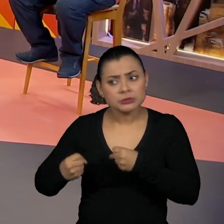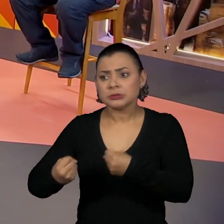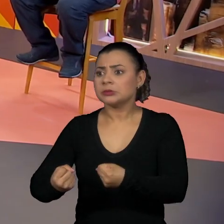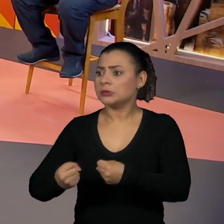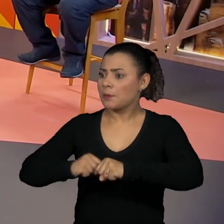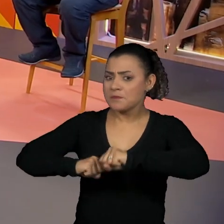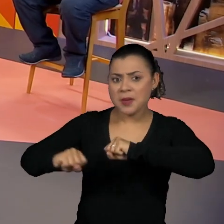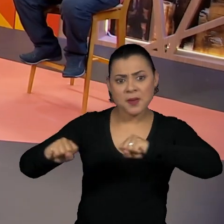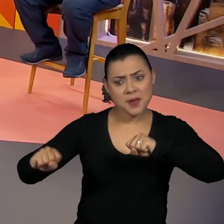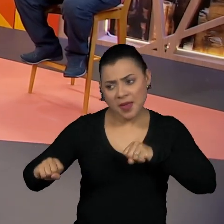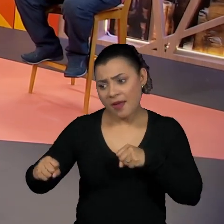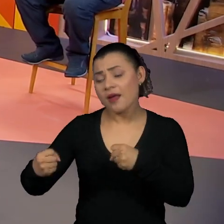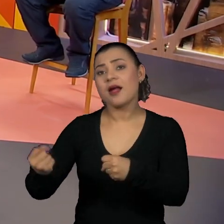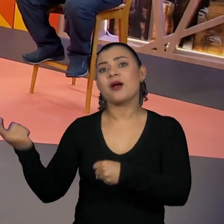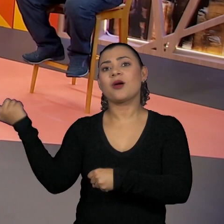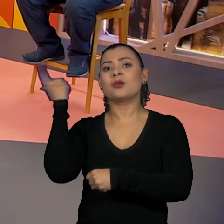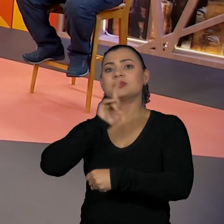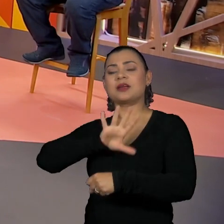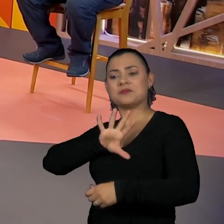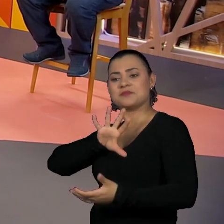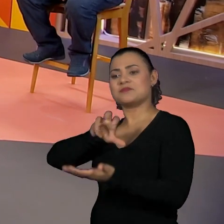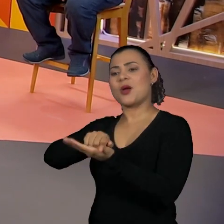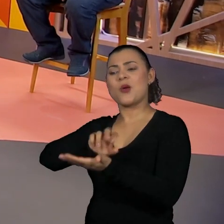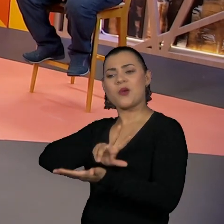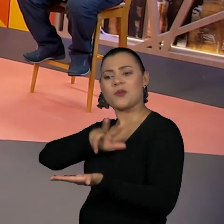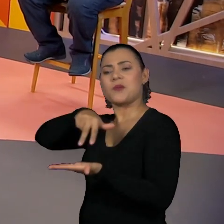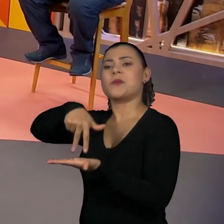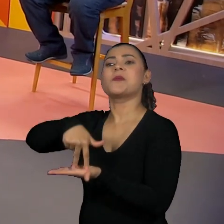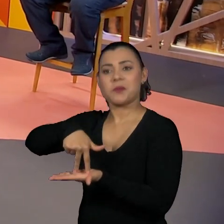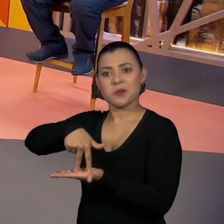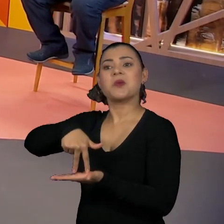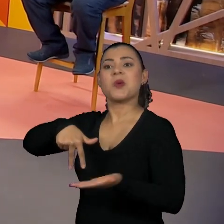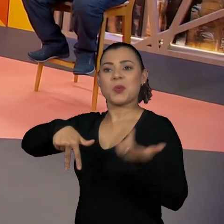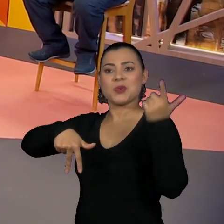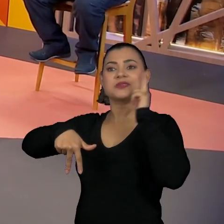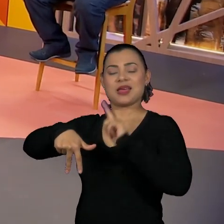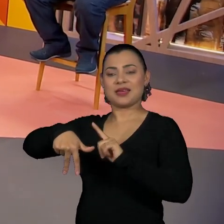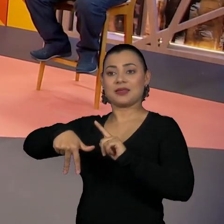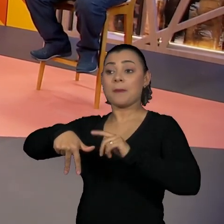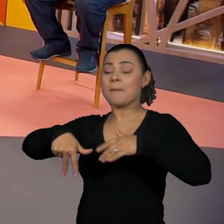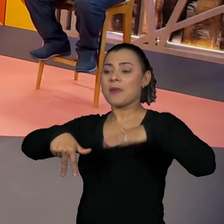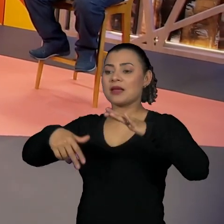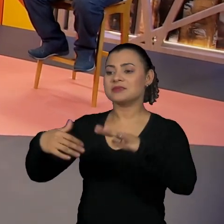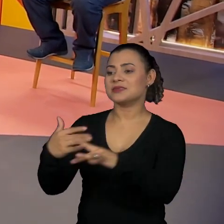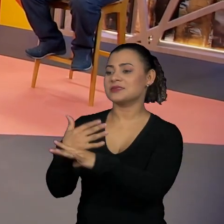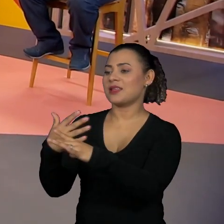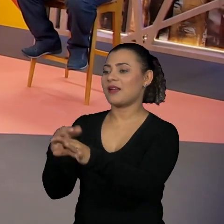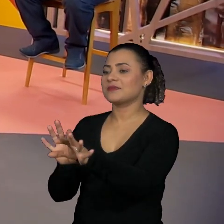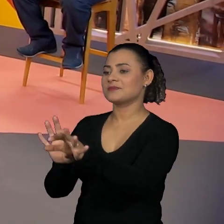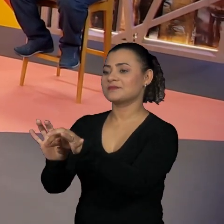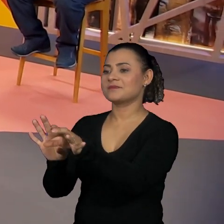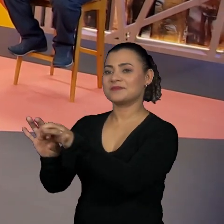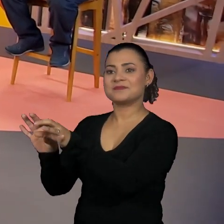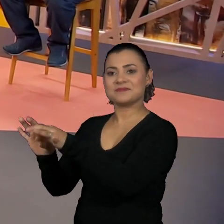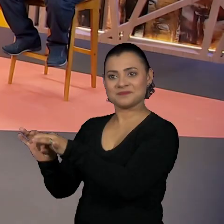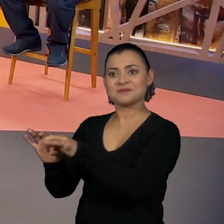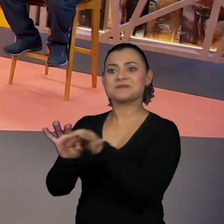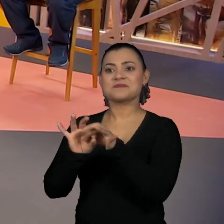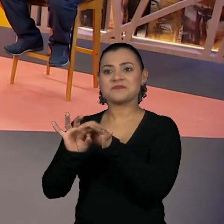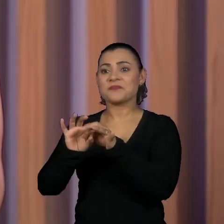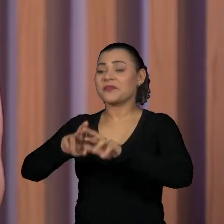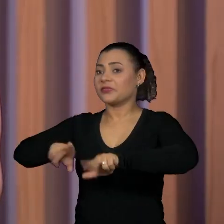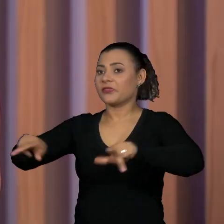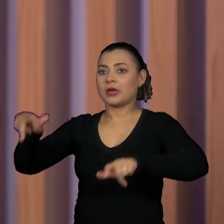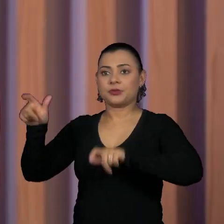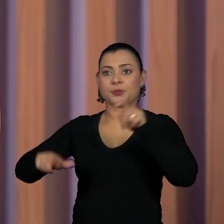movimento, conseguem construir pertencimento no lugar e propor uma nova noção de cidade, né? É uma proposta onde cabem muitas